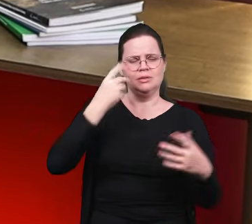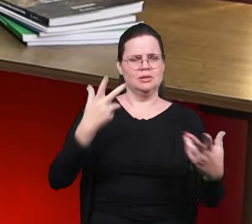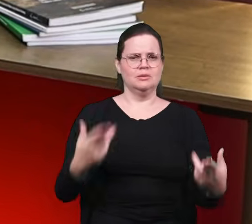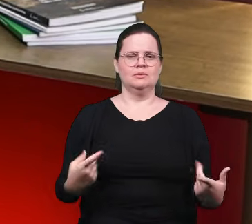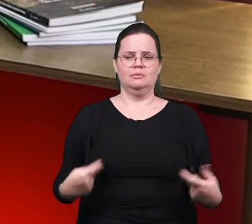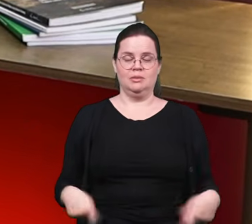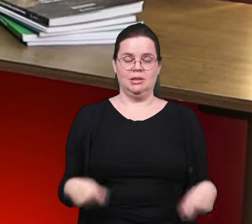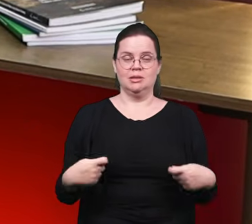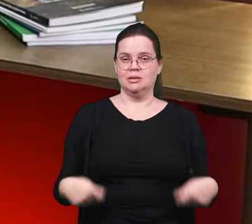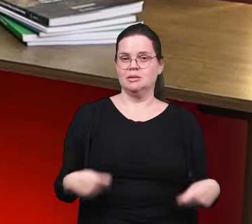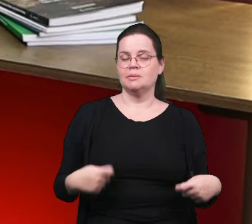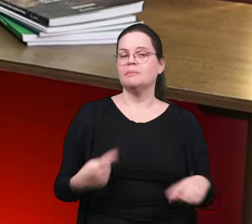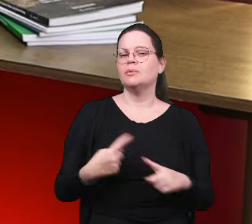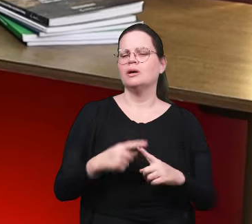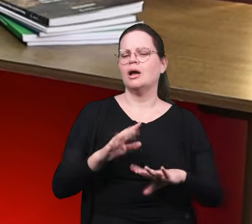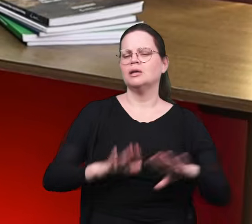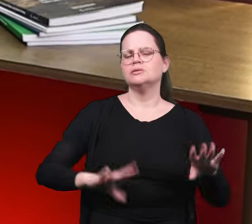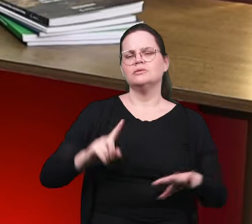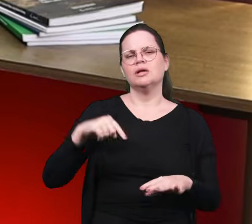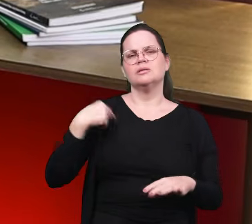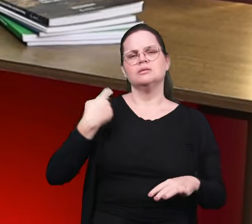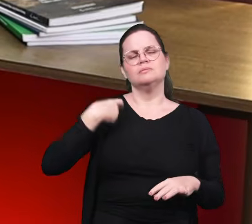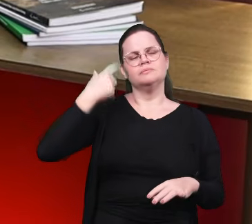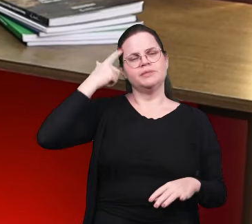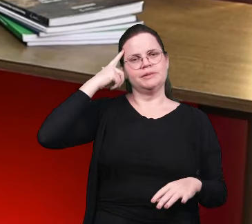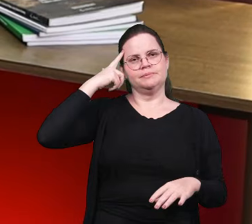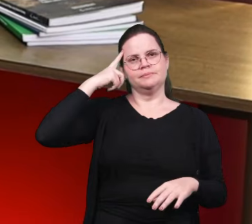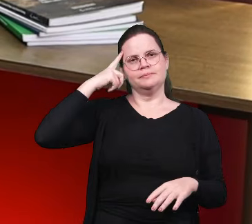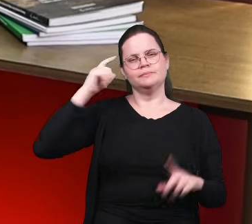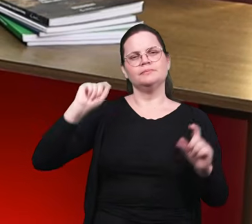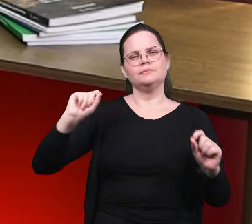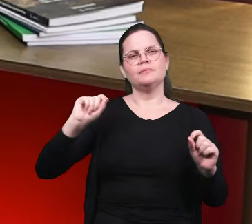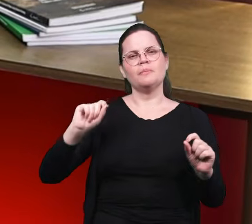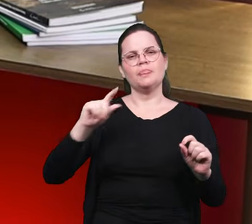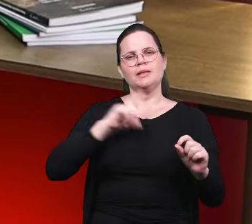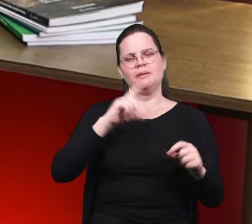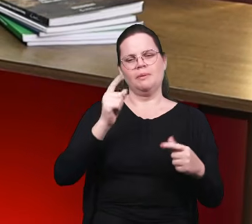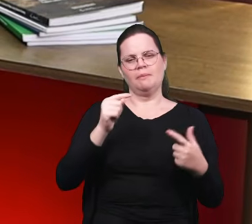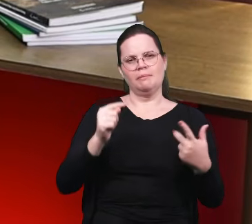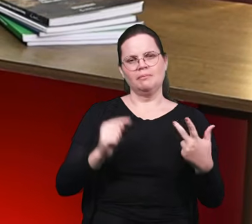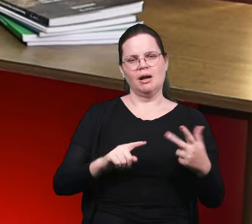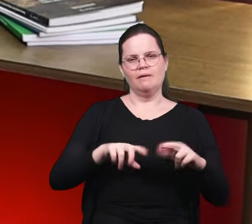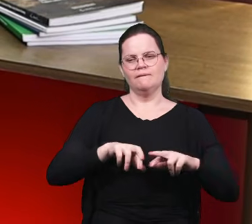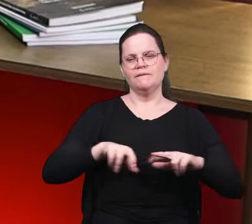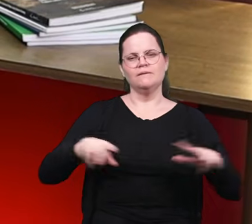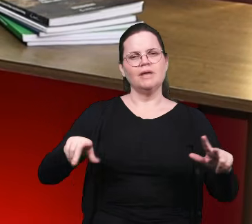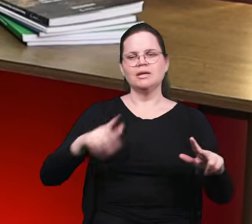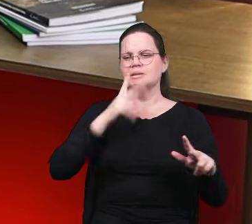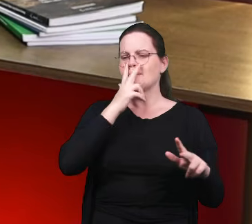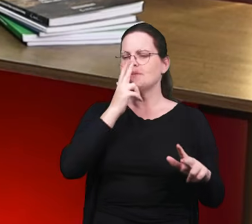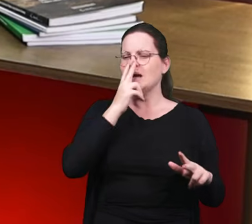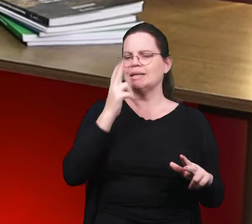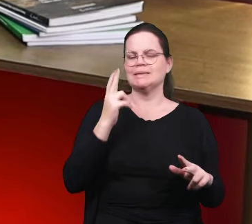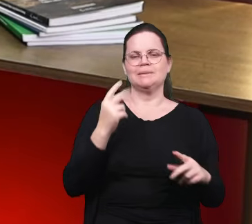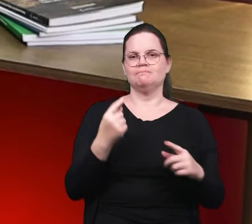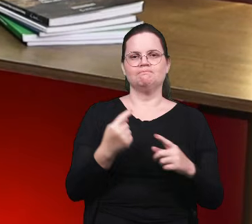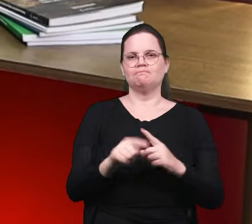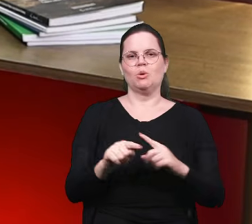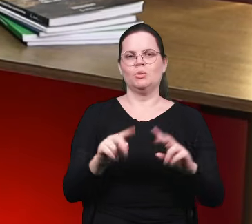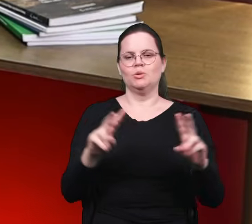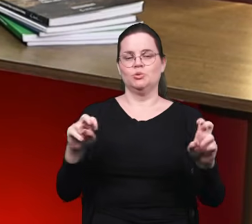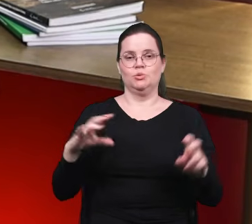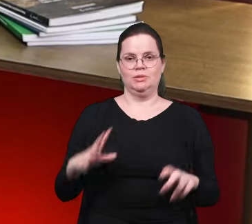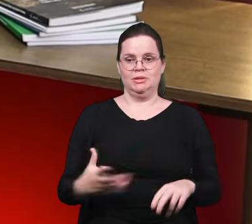experiência. Porque, às vezes, nós pensamos e criamos muitas oposições naquilo que é a salvação. Né? Mas a